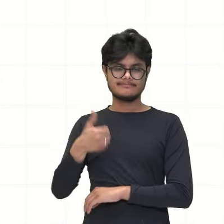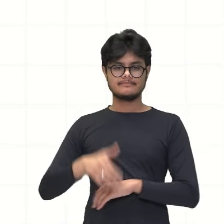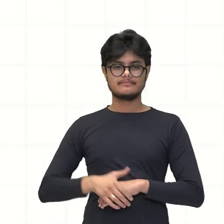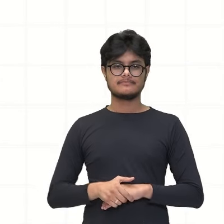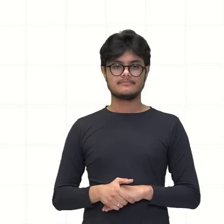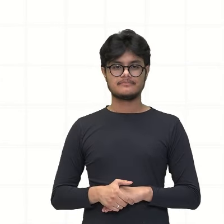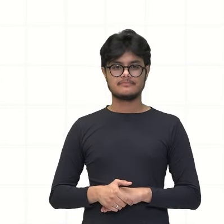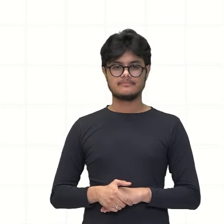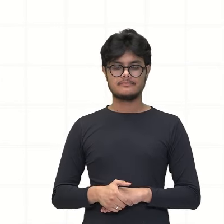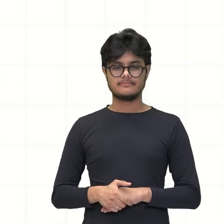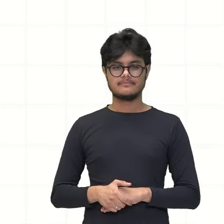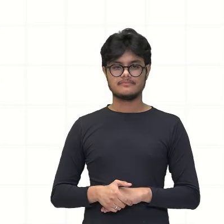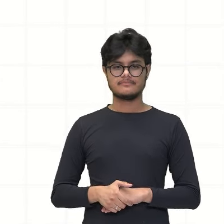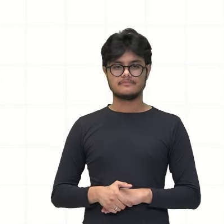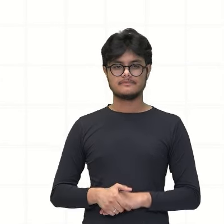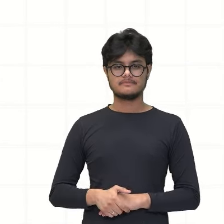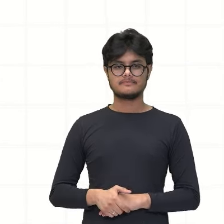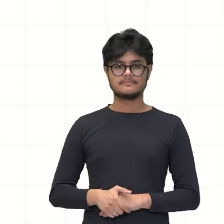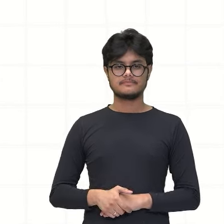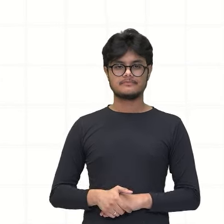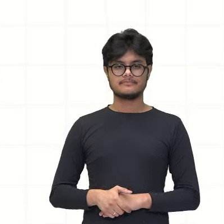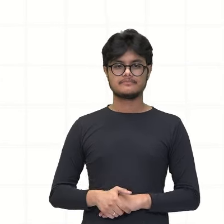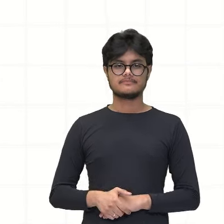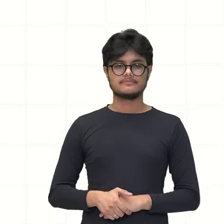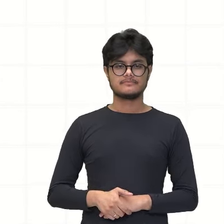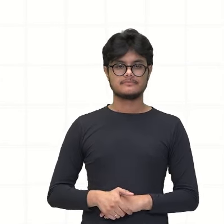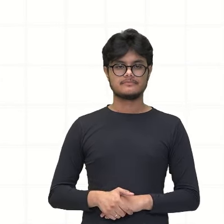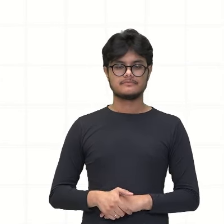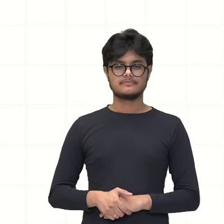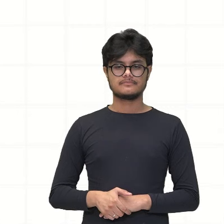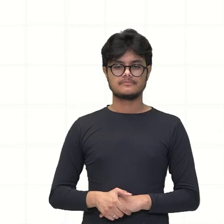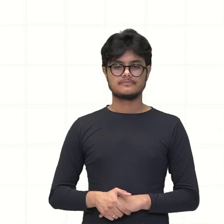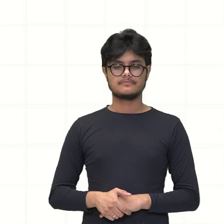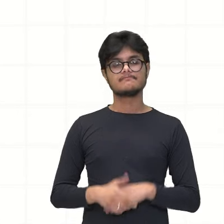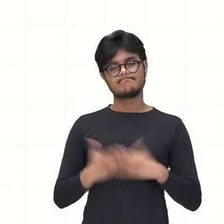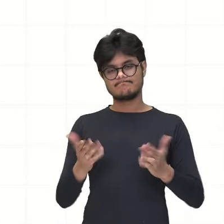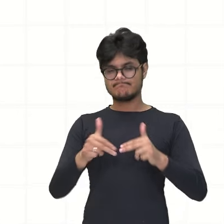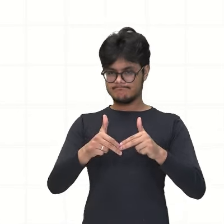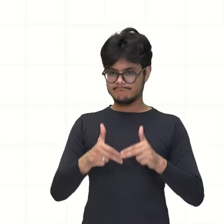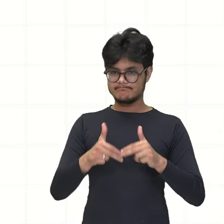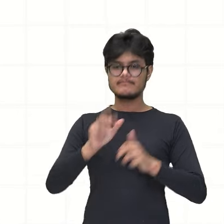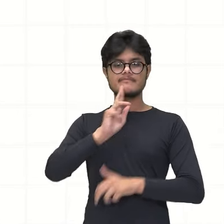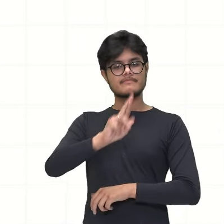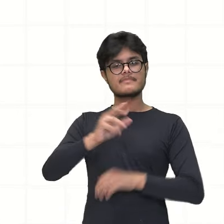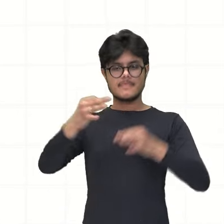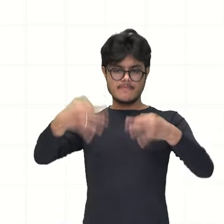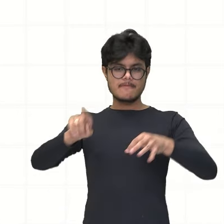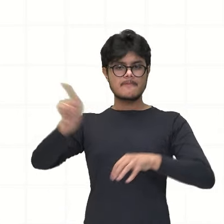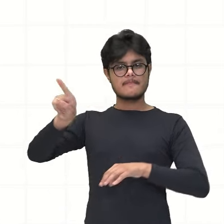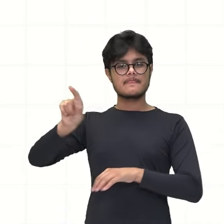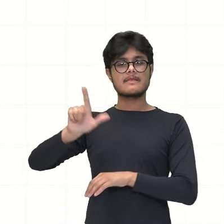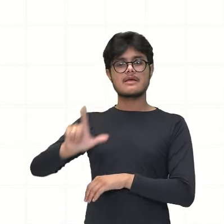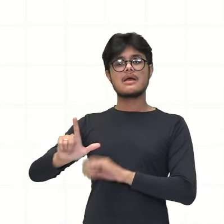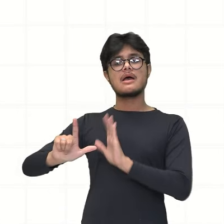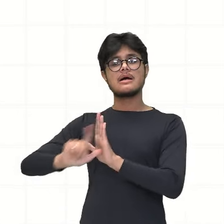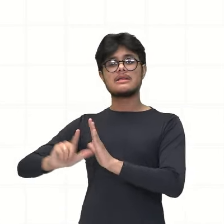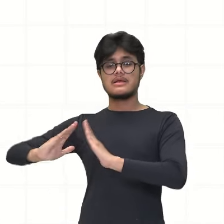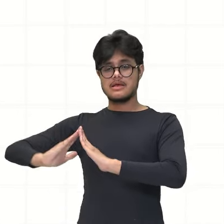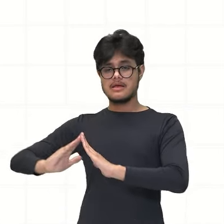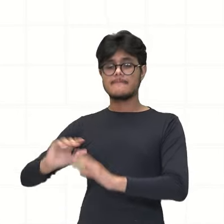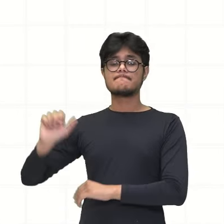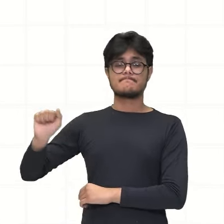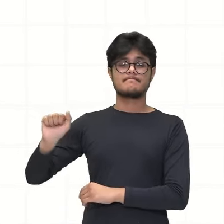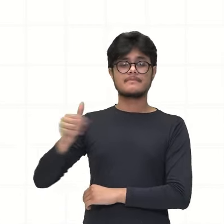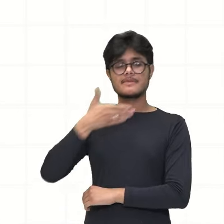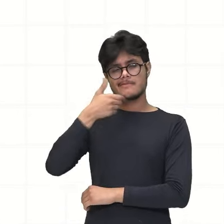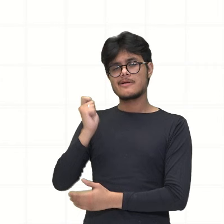R$340 é o valor menor dentre as três. Por isso, esse valor, provavelmente, se ela tem o